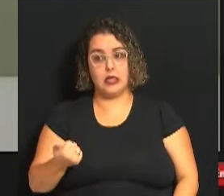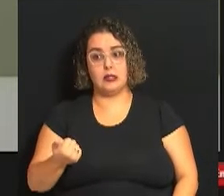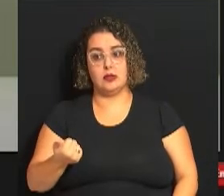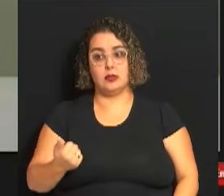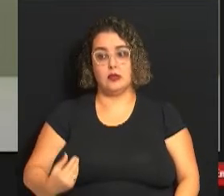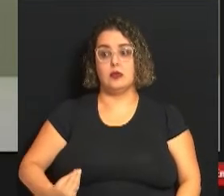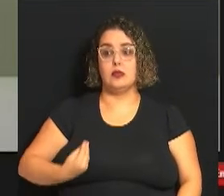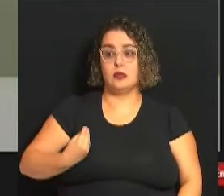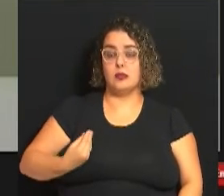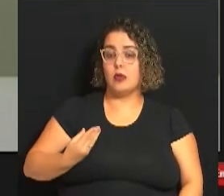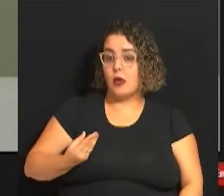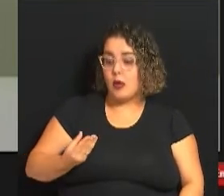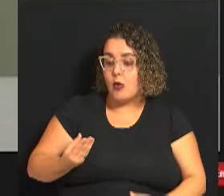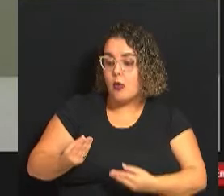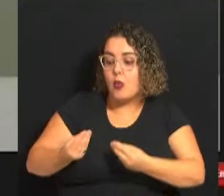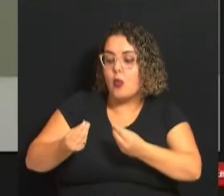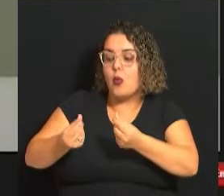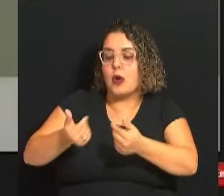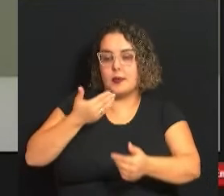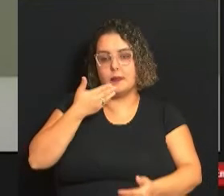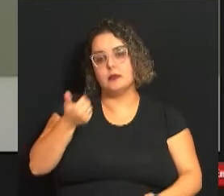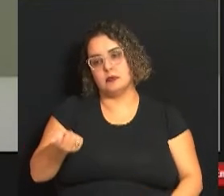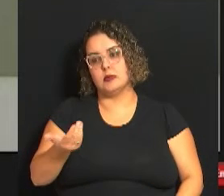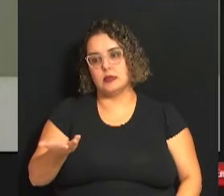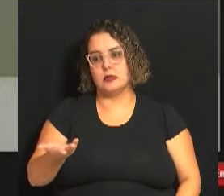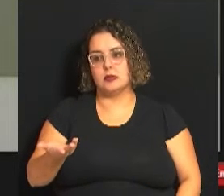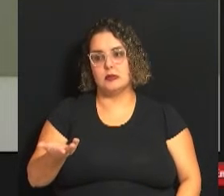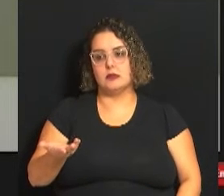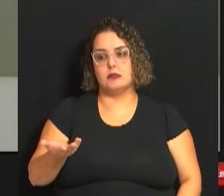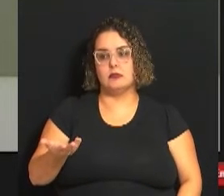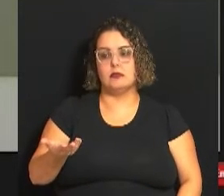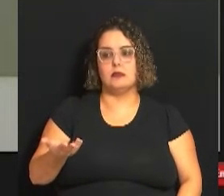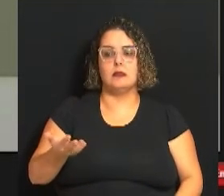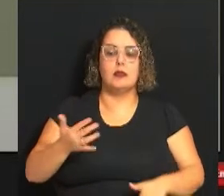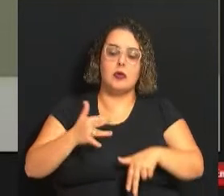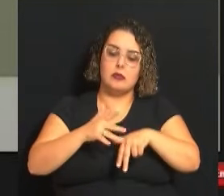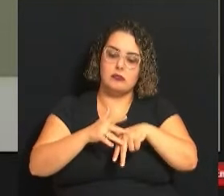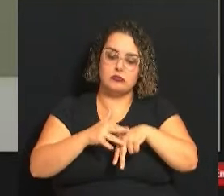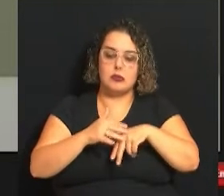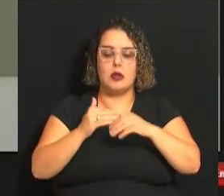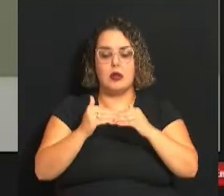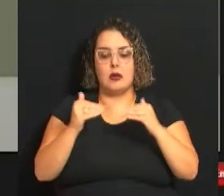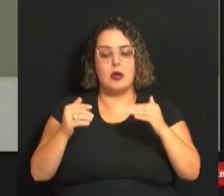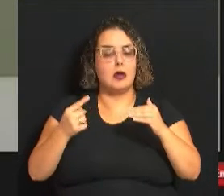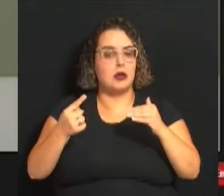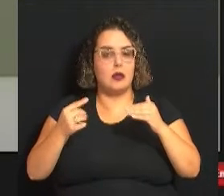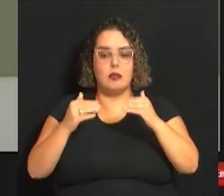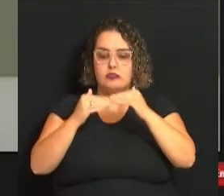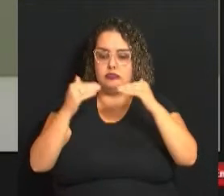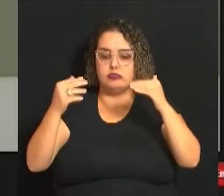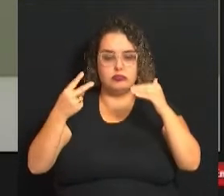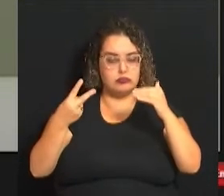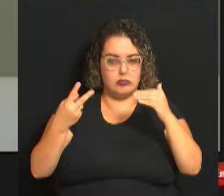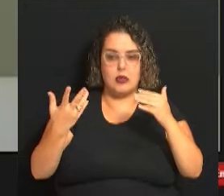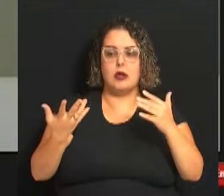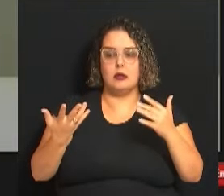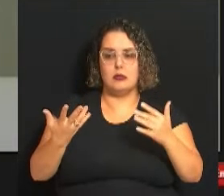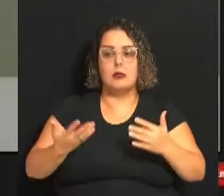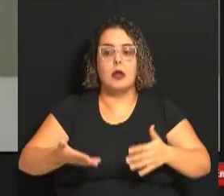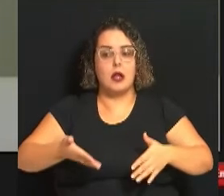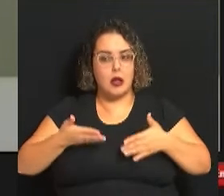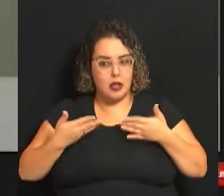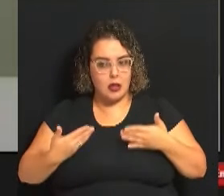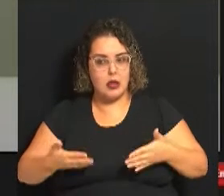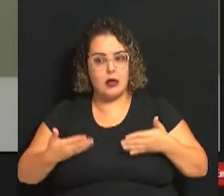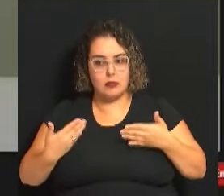melhor. Temos aqui pacientes com grau 1, grau 2 de astrocitoma, uma sobrevida acima